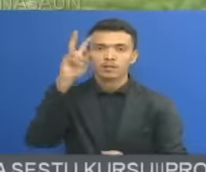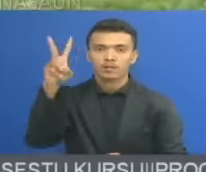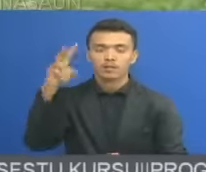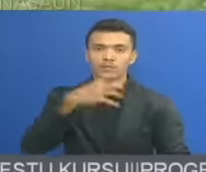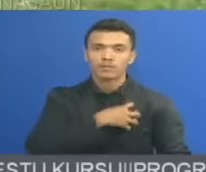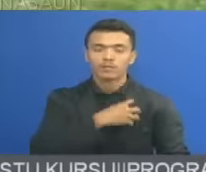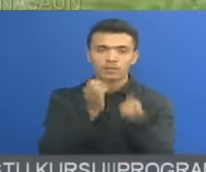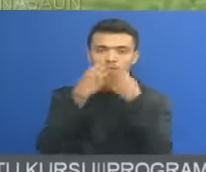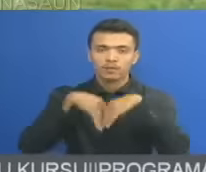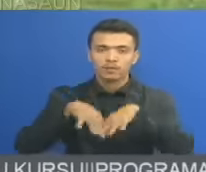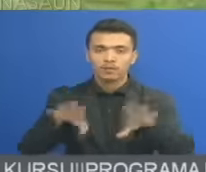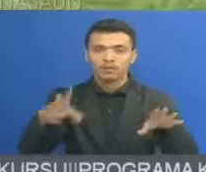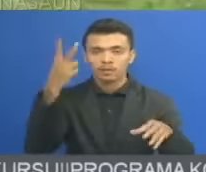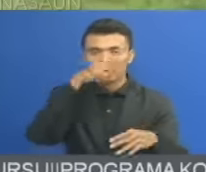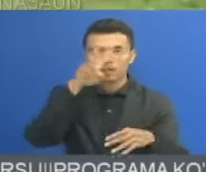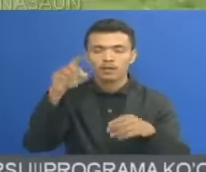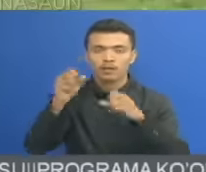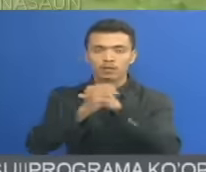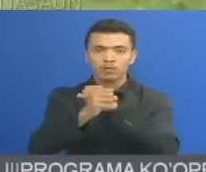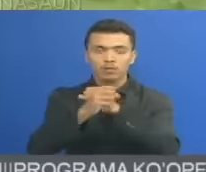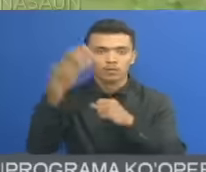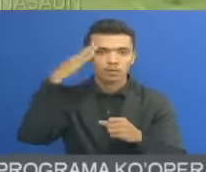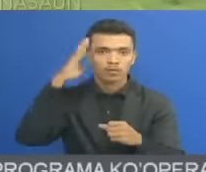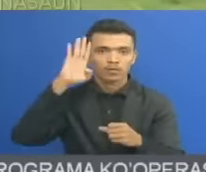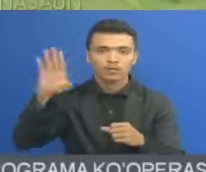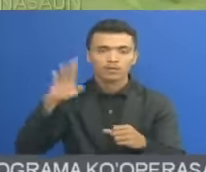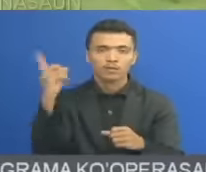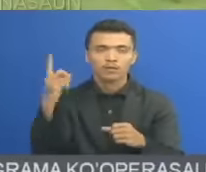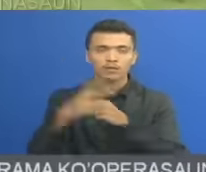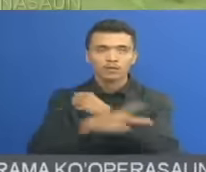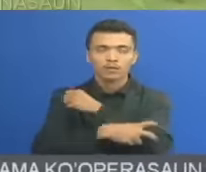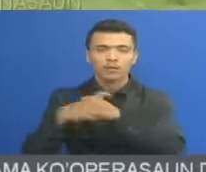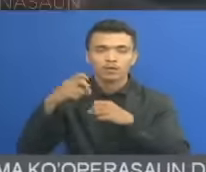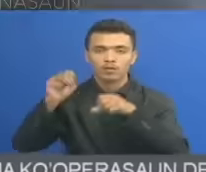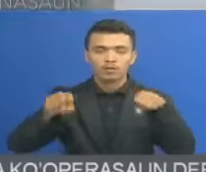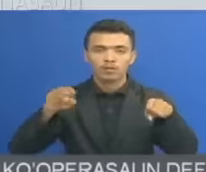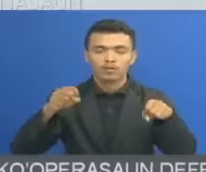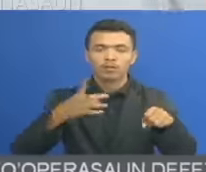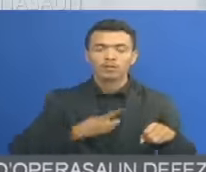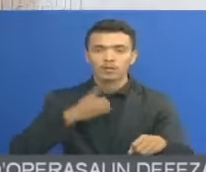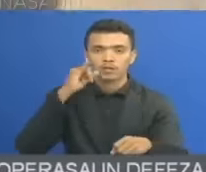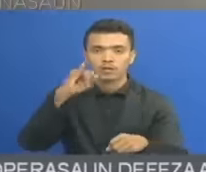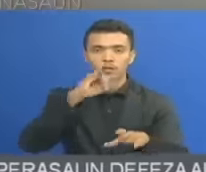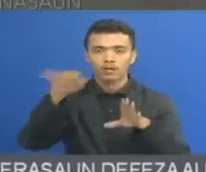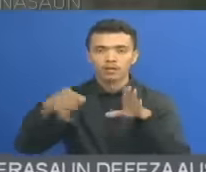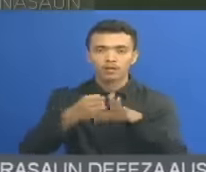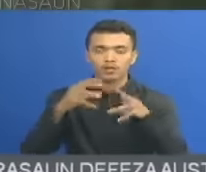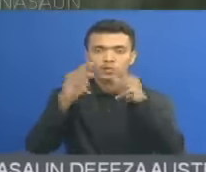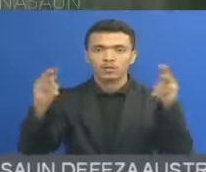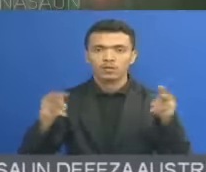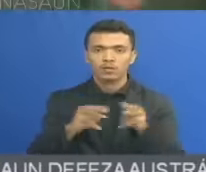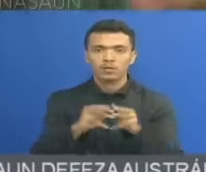Polícia Marítima, identifica autor Sira nebe desconfia sempre na ok motor comunidade Niangia Capital Deli, inclui o